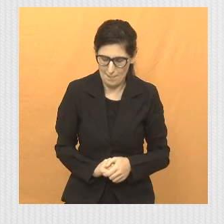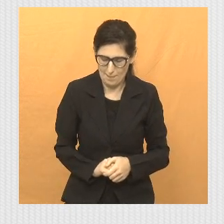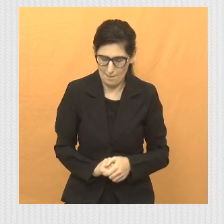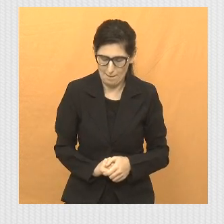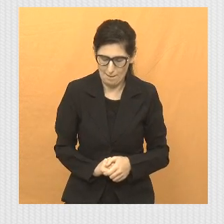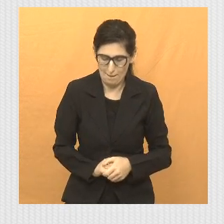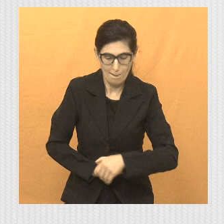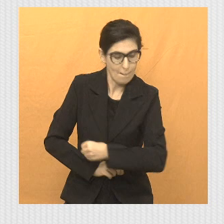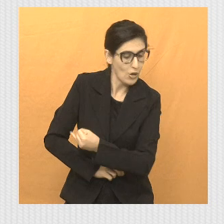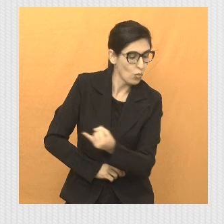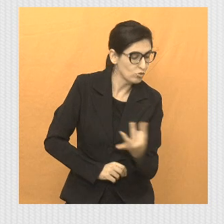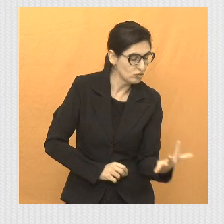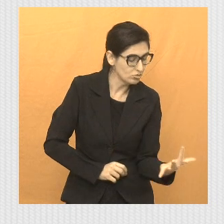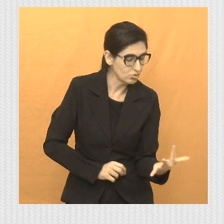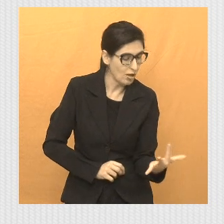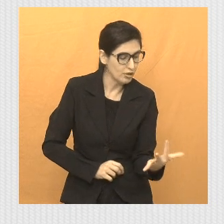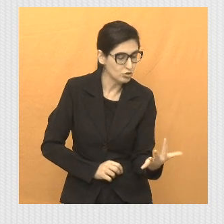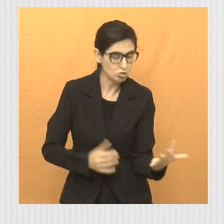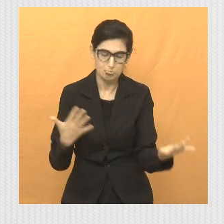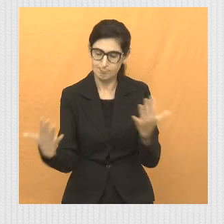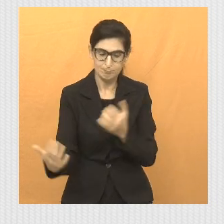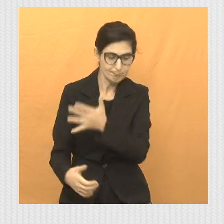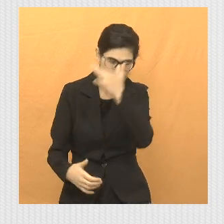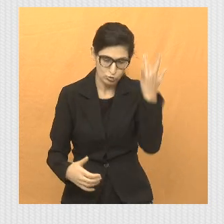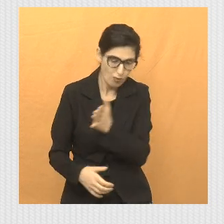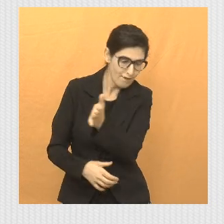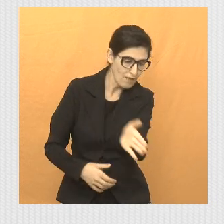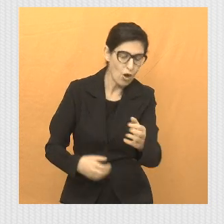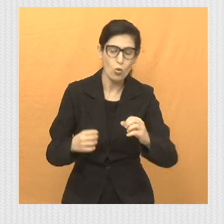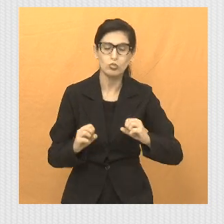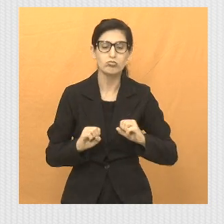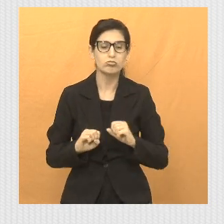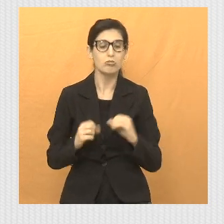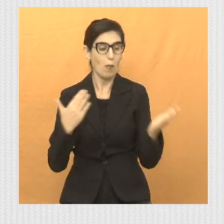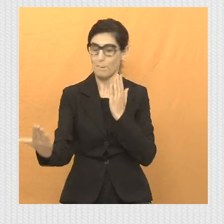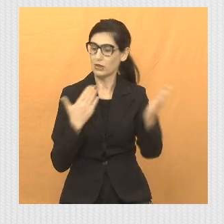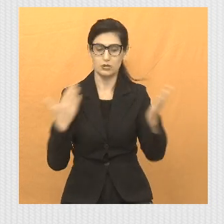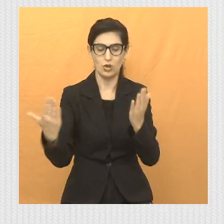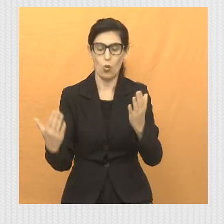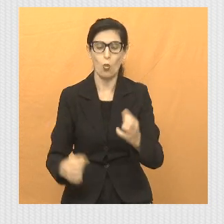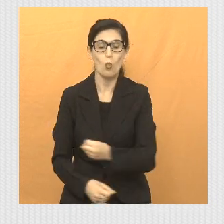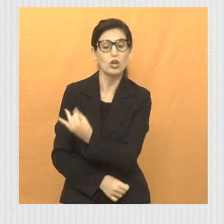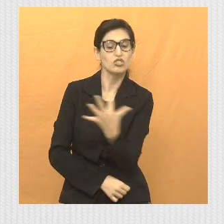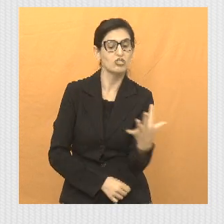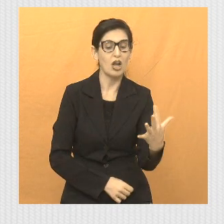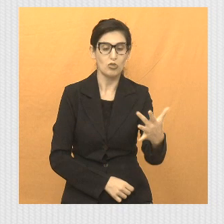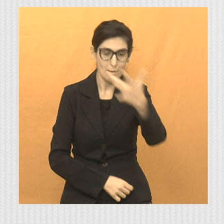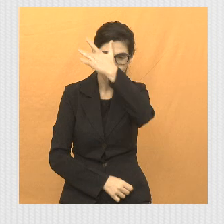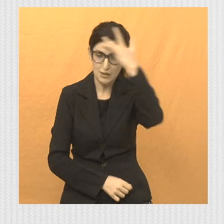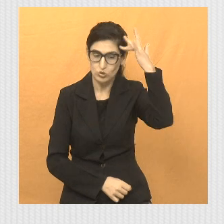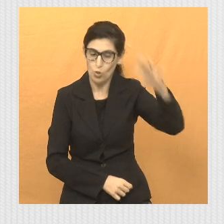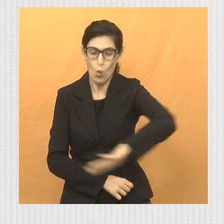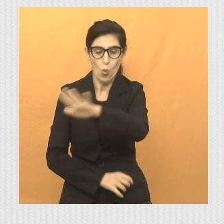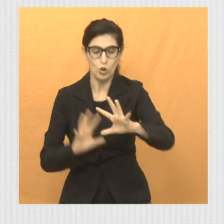o número de consultas pelo número total de habitantes do município, nós ofertamos